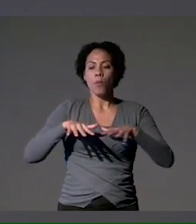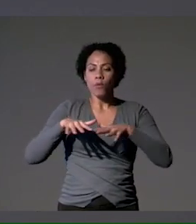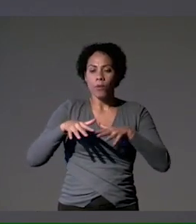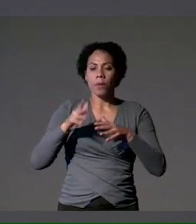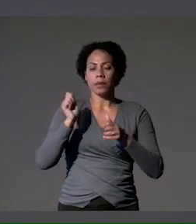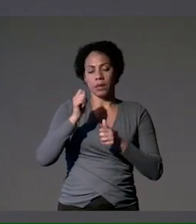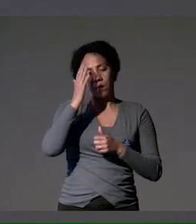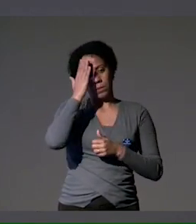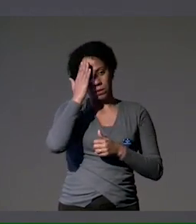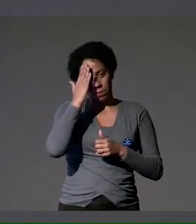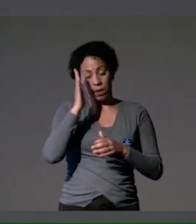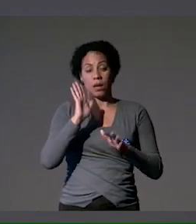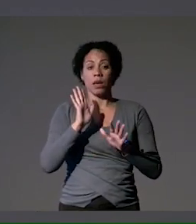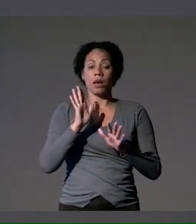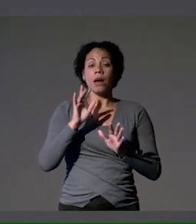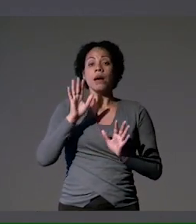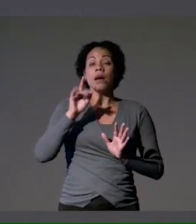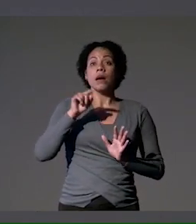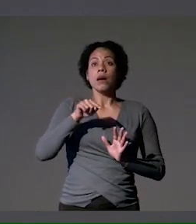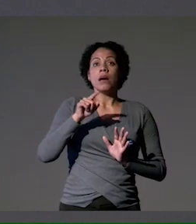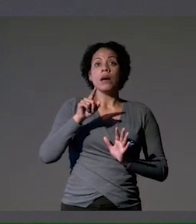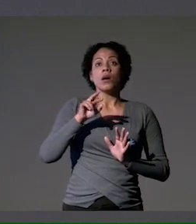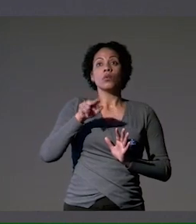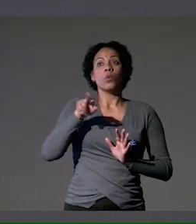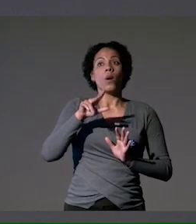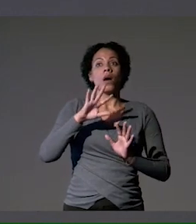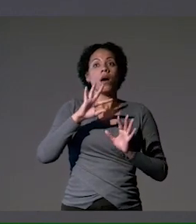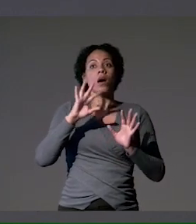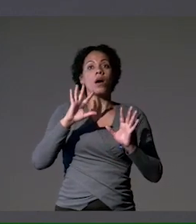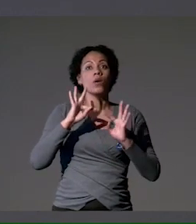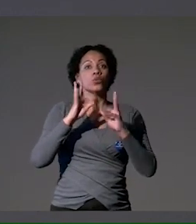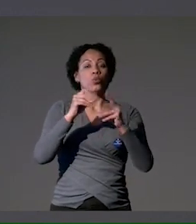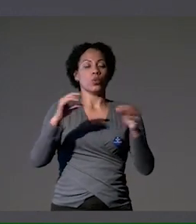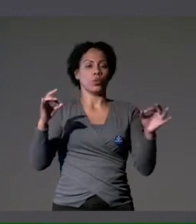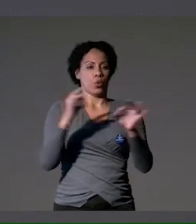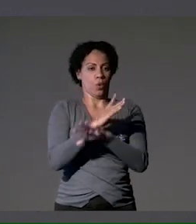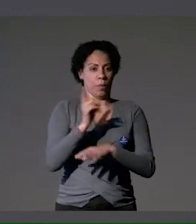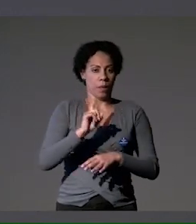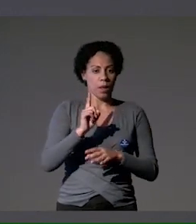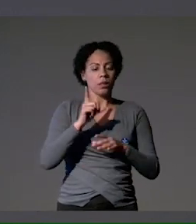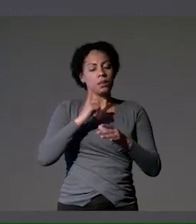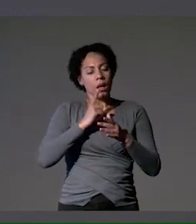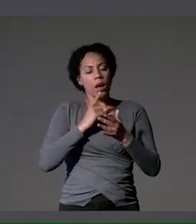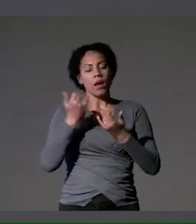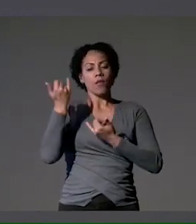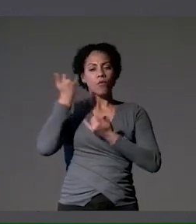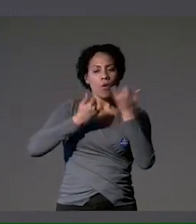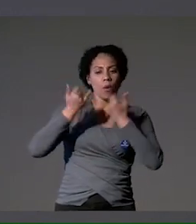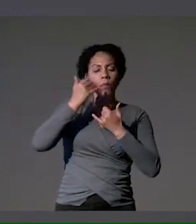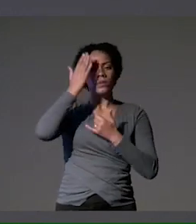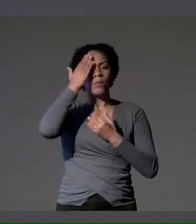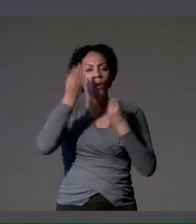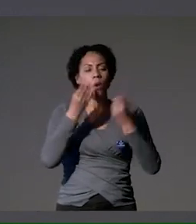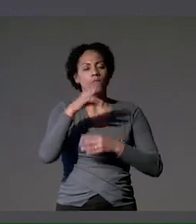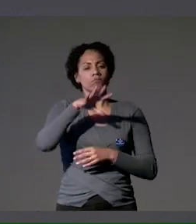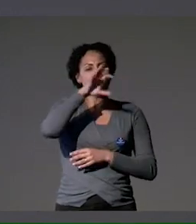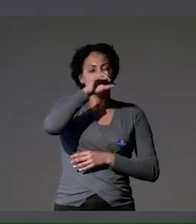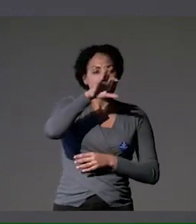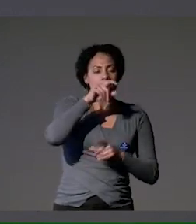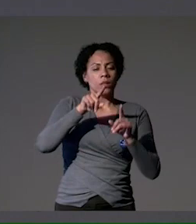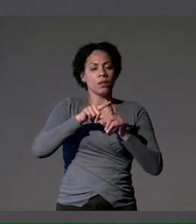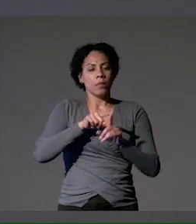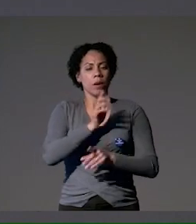fazer, mas, obviamente, não tão completo quanto a polissonografia, que aí você vai ter informações de funcionamento, de respiração,